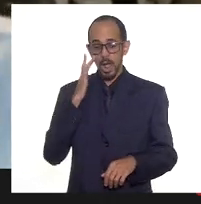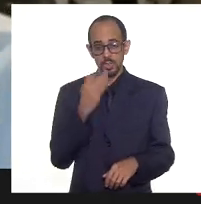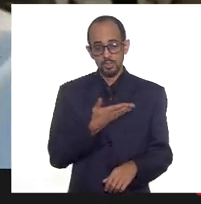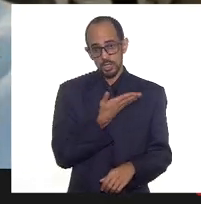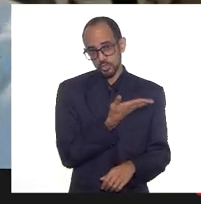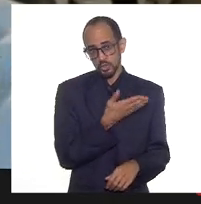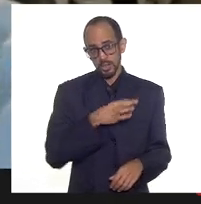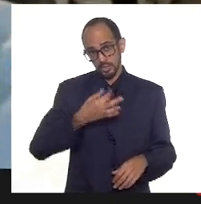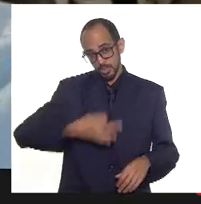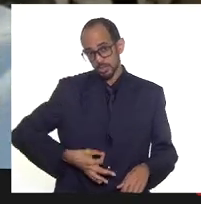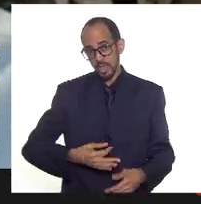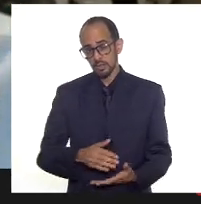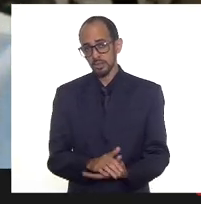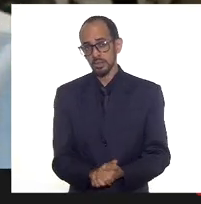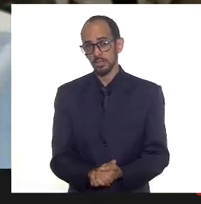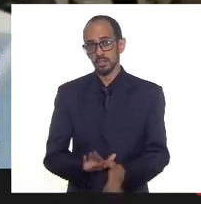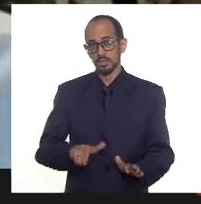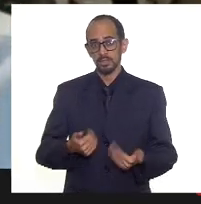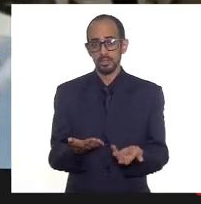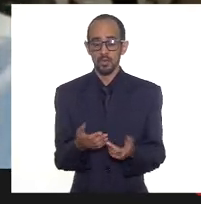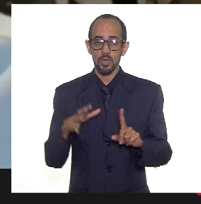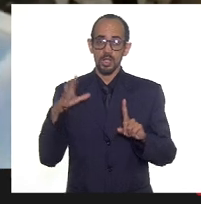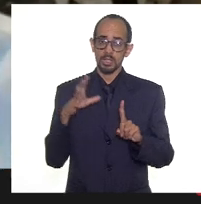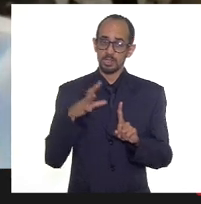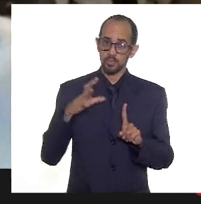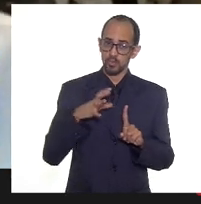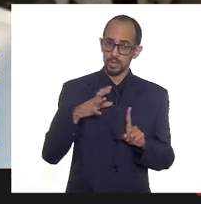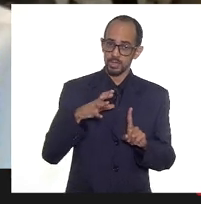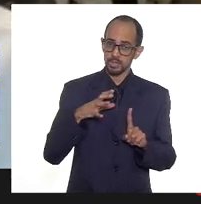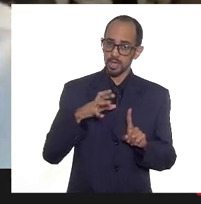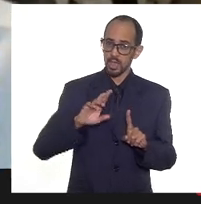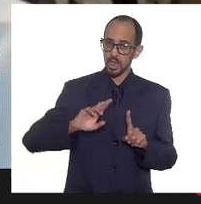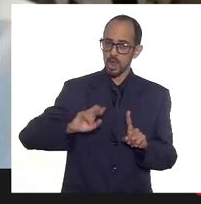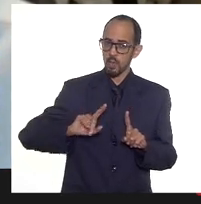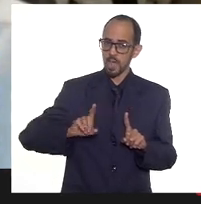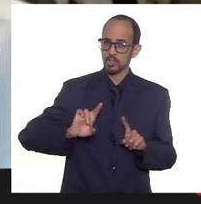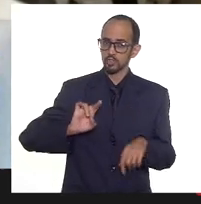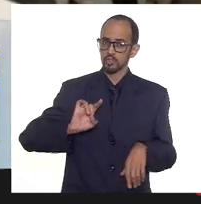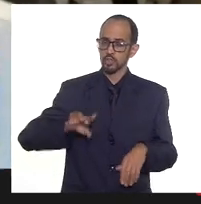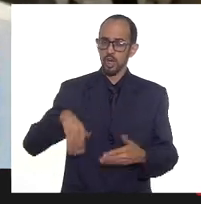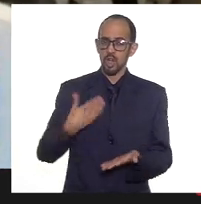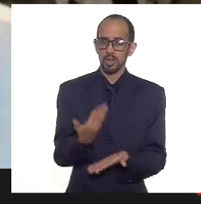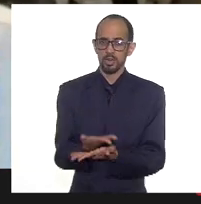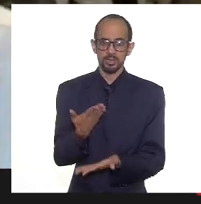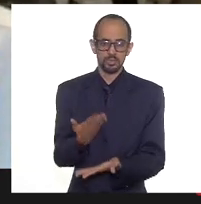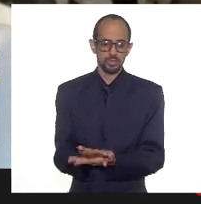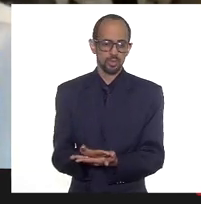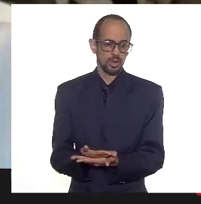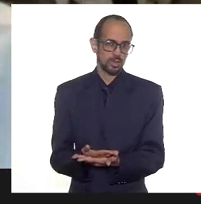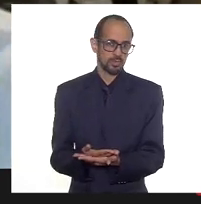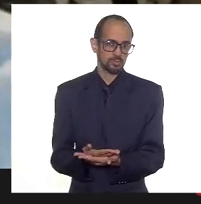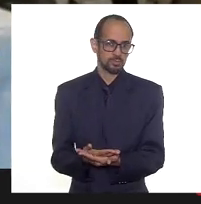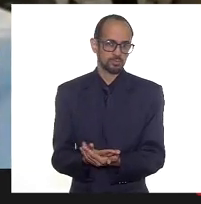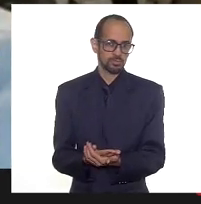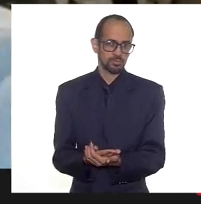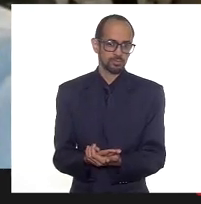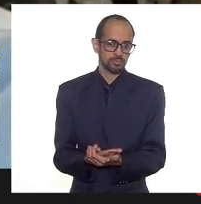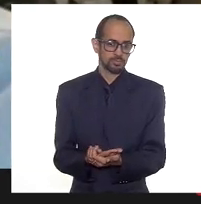a influência desse pessoal não foi apenas nas escolas, onde a intolerância